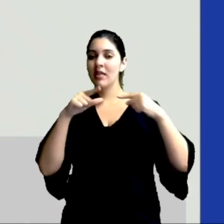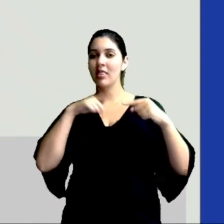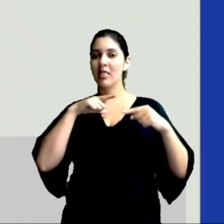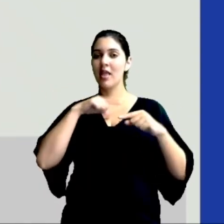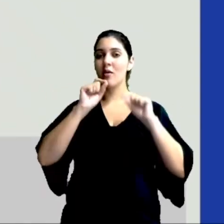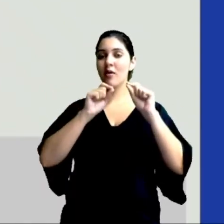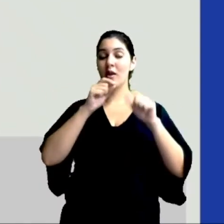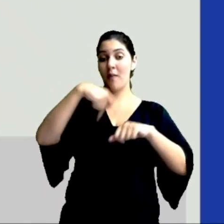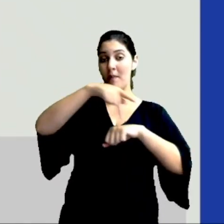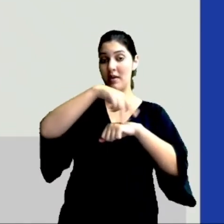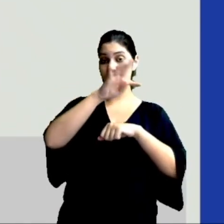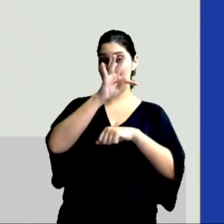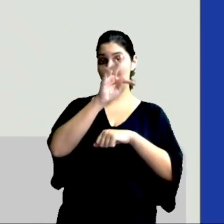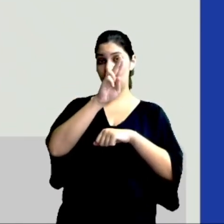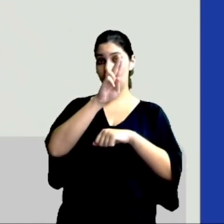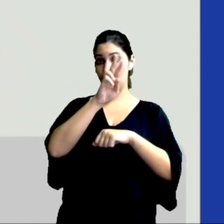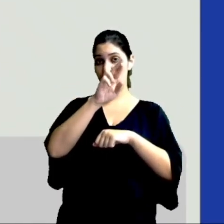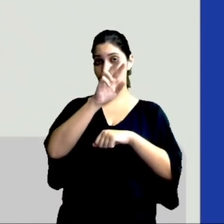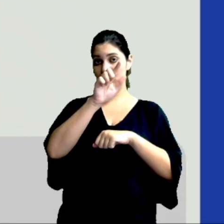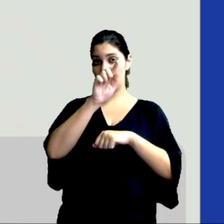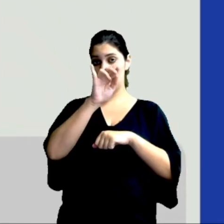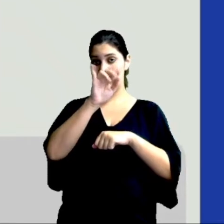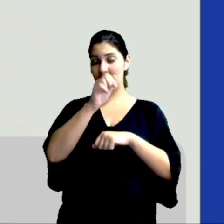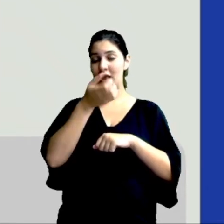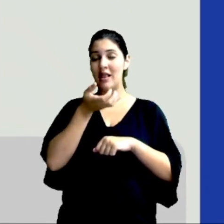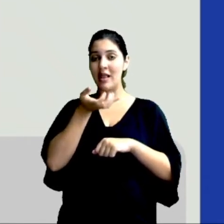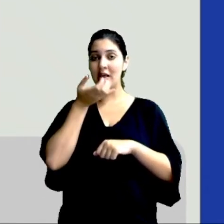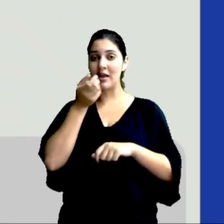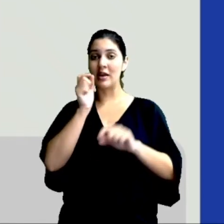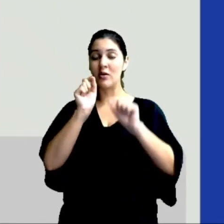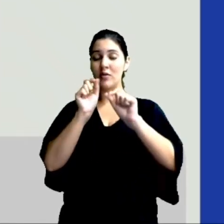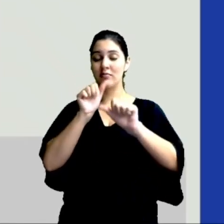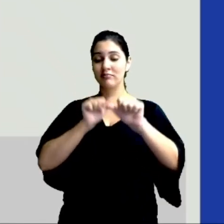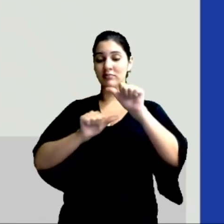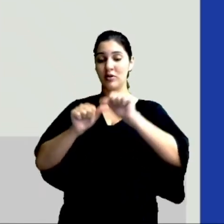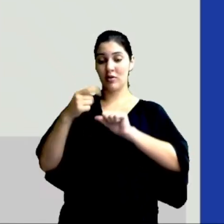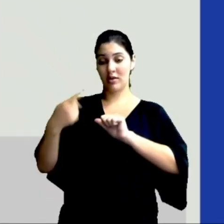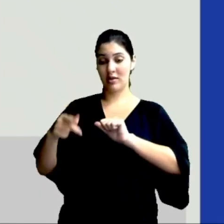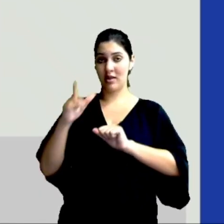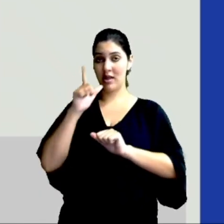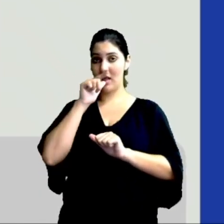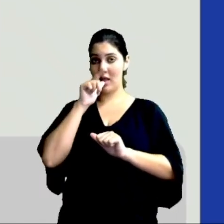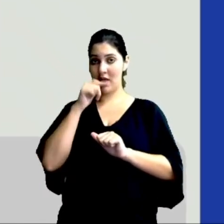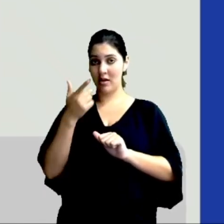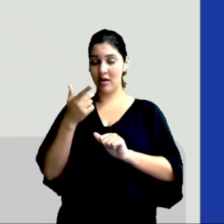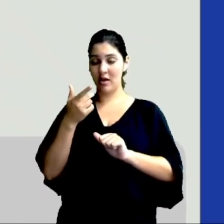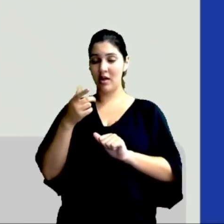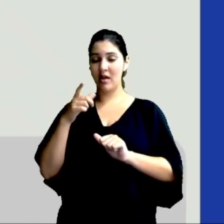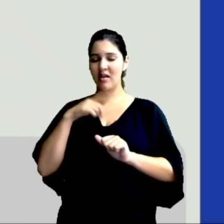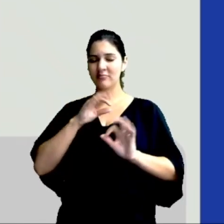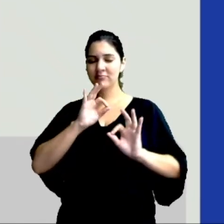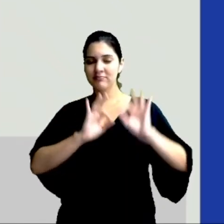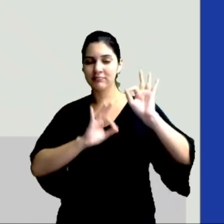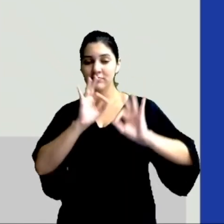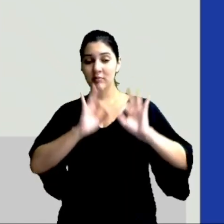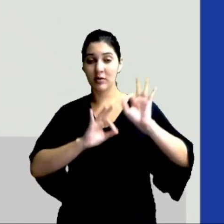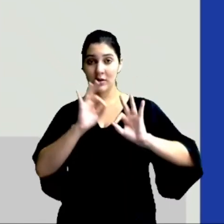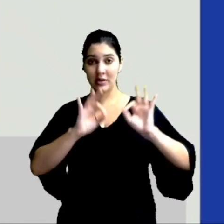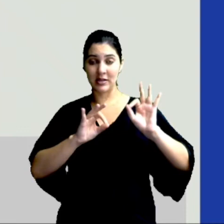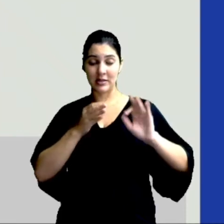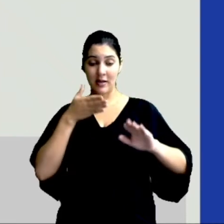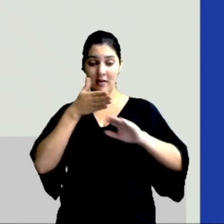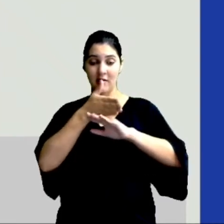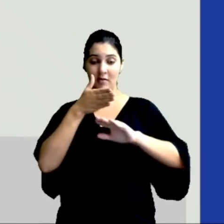Tigres e Eufrates, ela queria fazer uma canalização dessa água, né? E ela controla a vazão do Tigres e Eufrates,